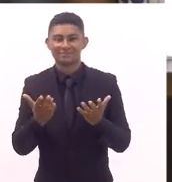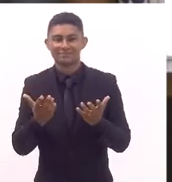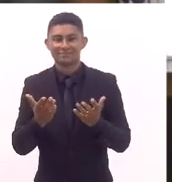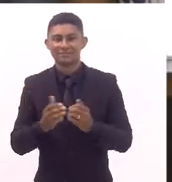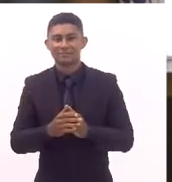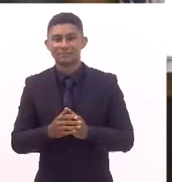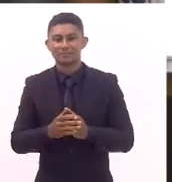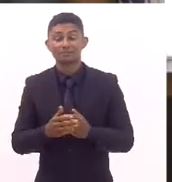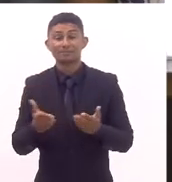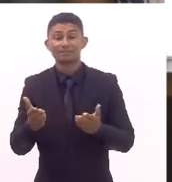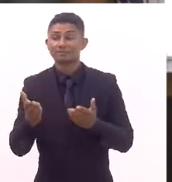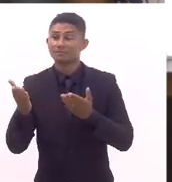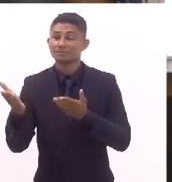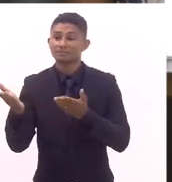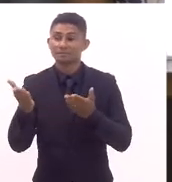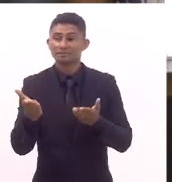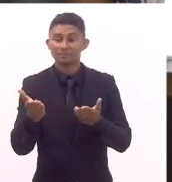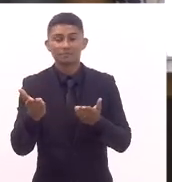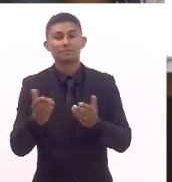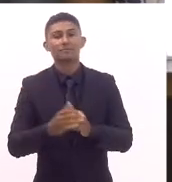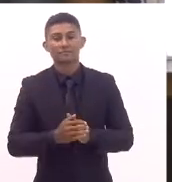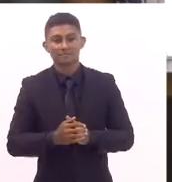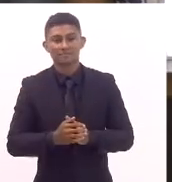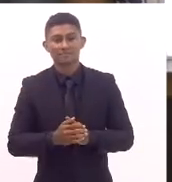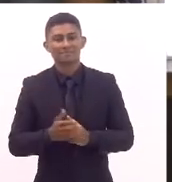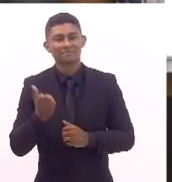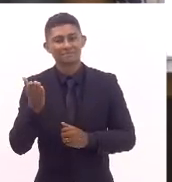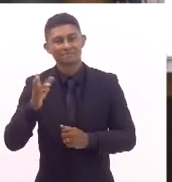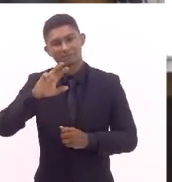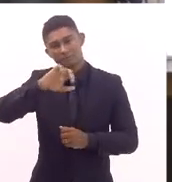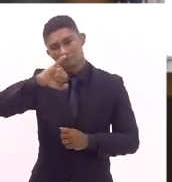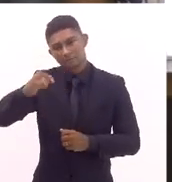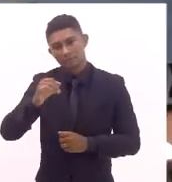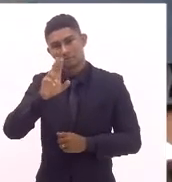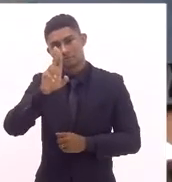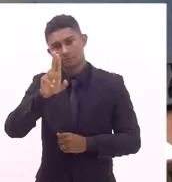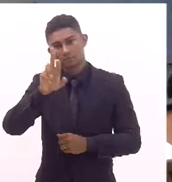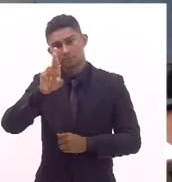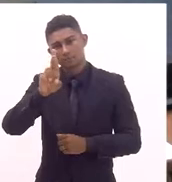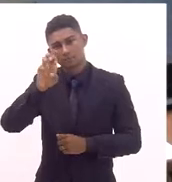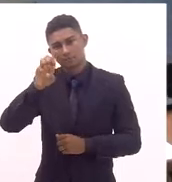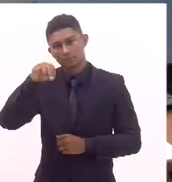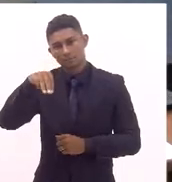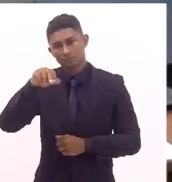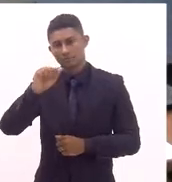é uma palavra nossa querida queridíssima Jurema Batista